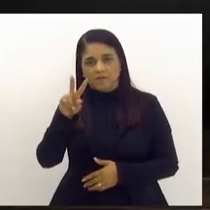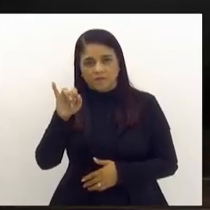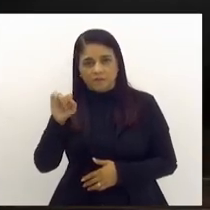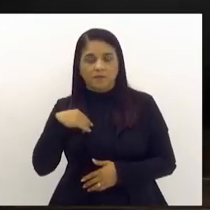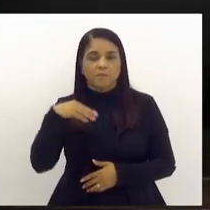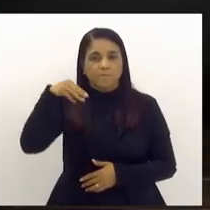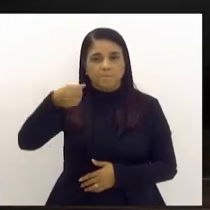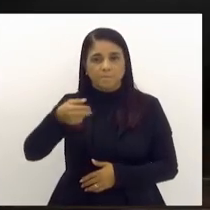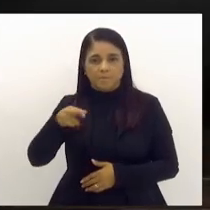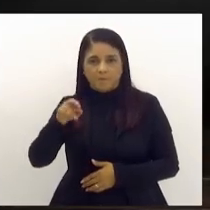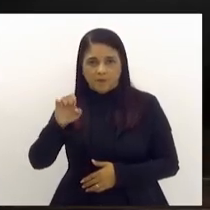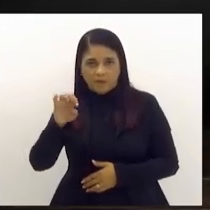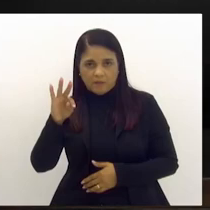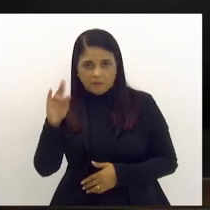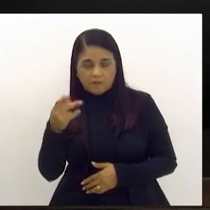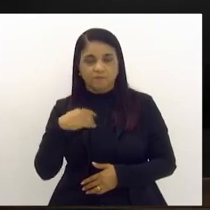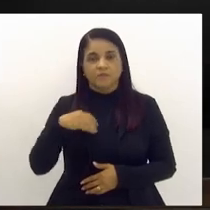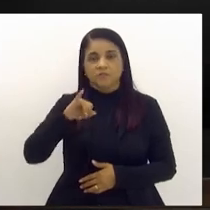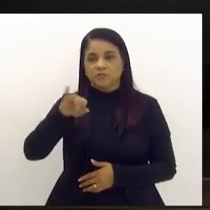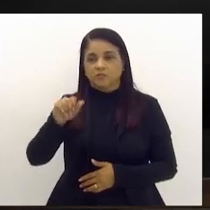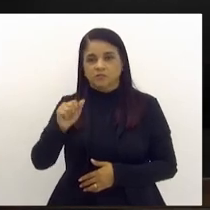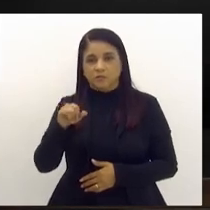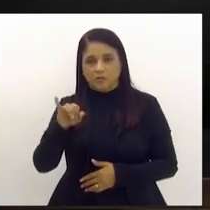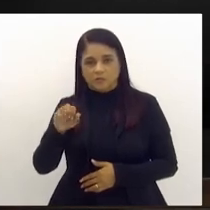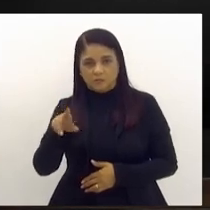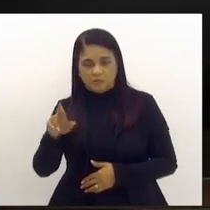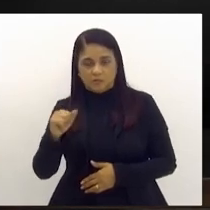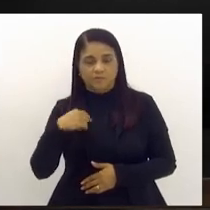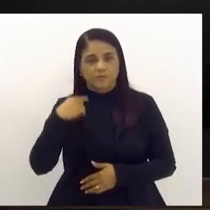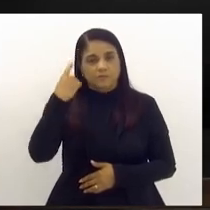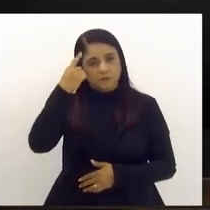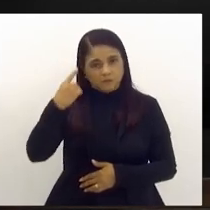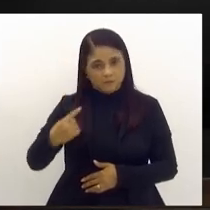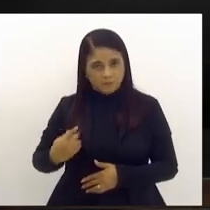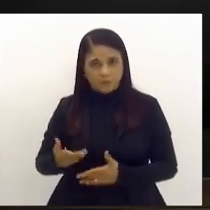deputado Dani Balbo, deputado Jari. Pessoal todo.